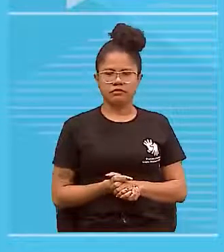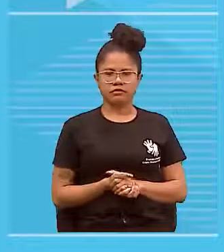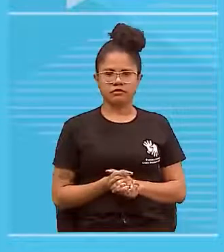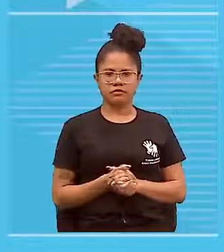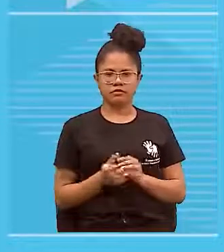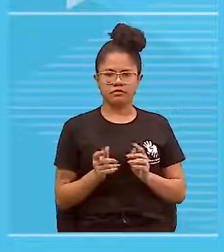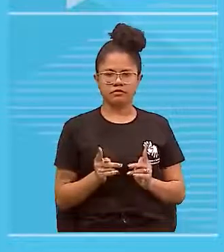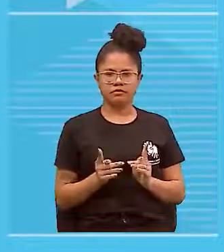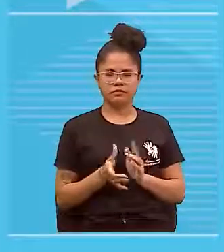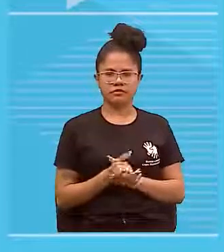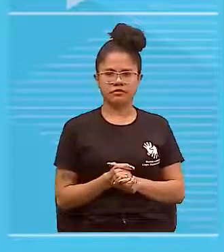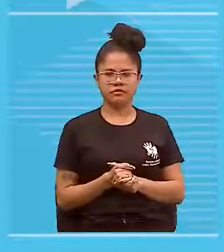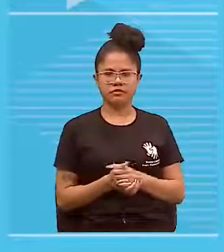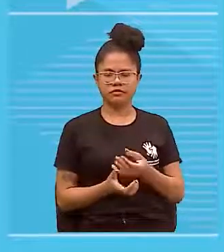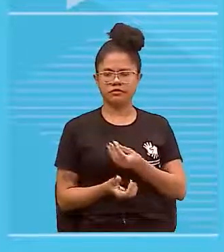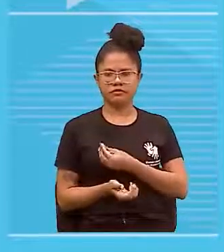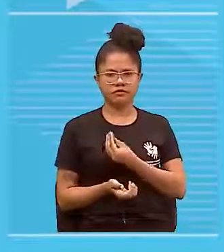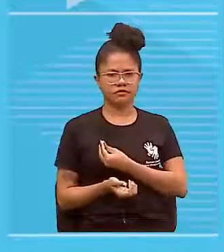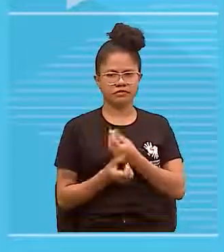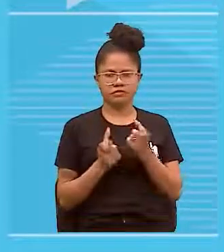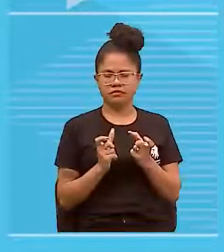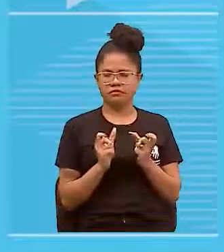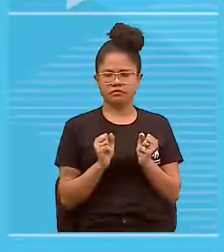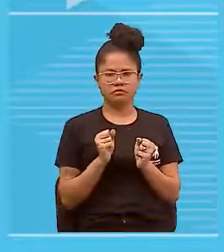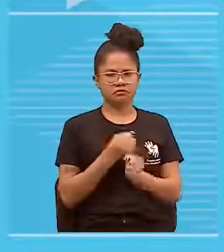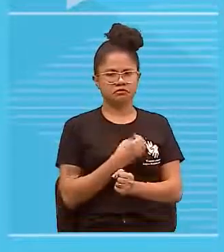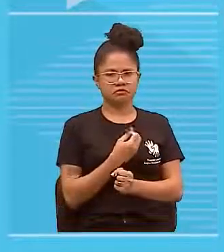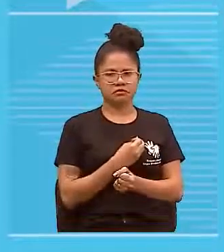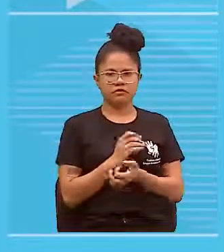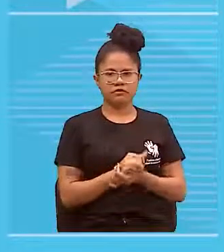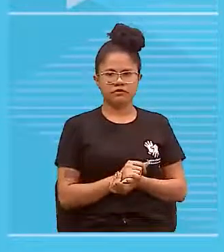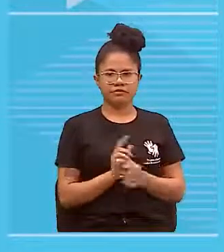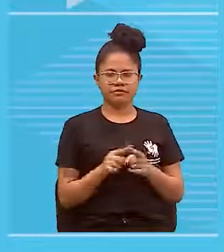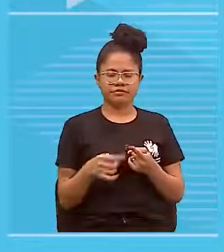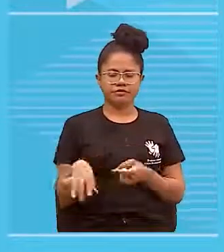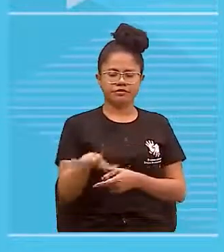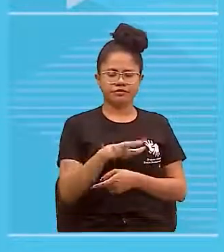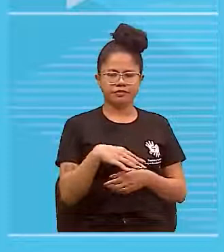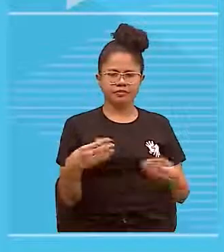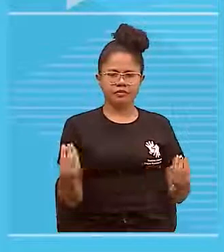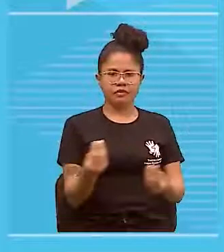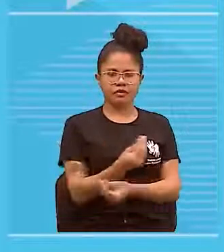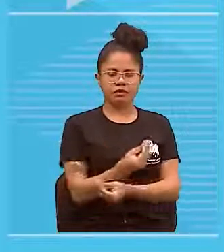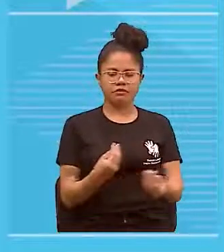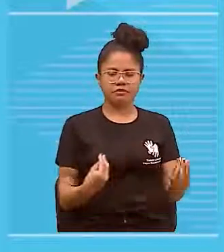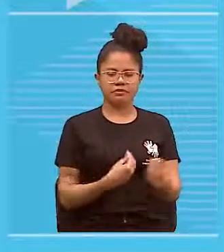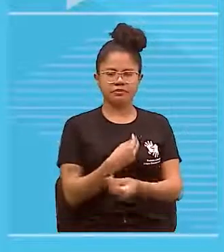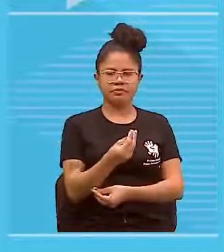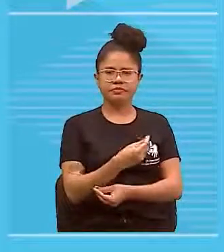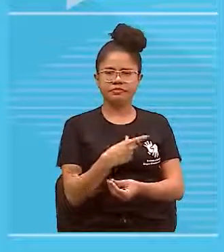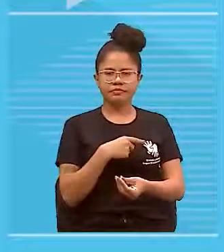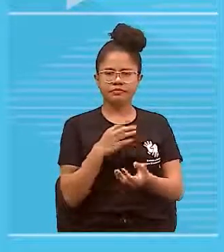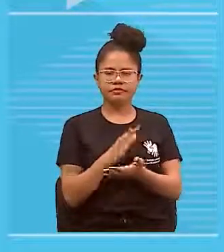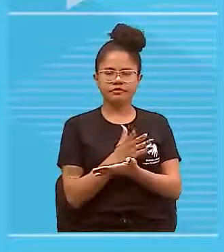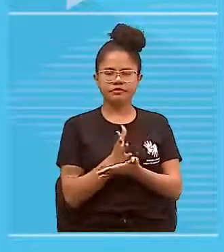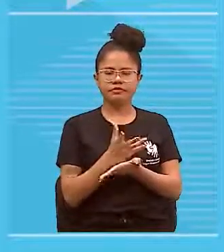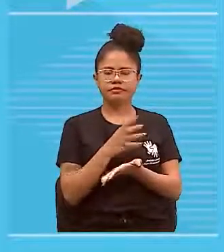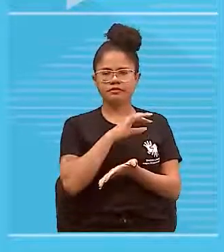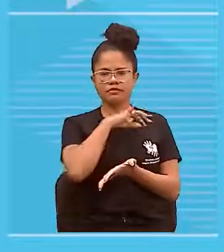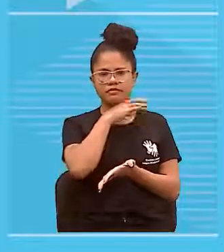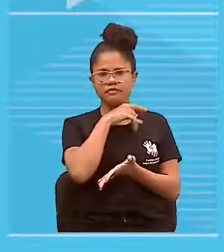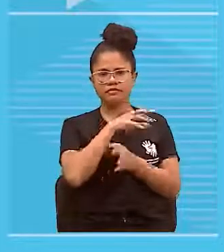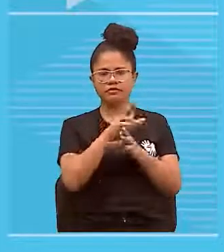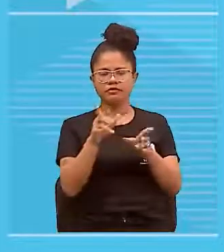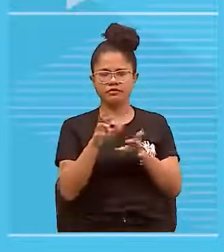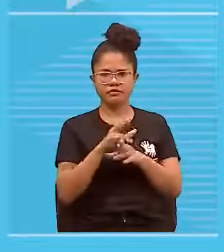né? Elas vão existir onde tem condições para elas. Agora, nas áreas de transição, eu vou ter espécies dos diferentes